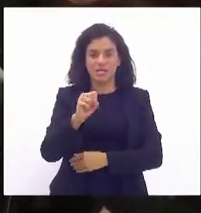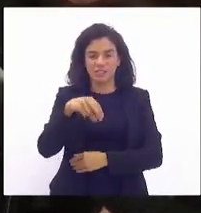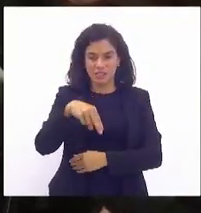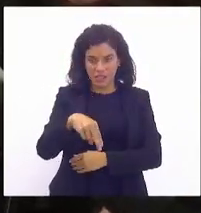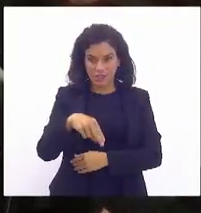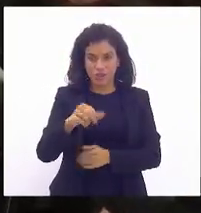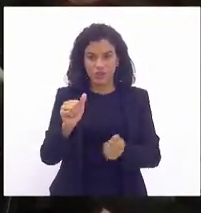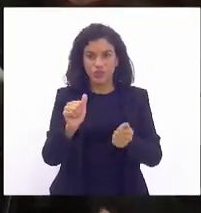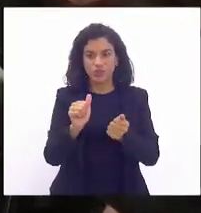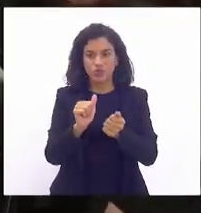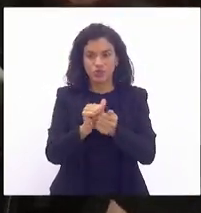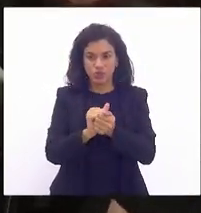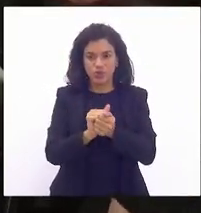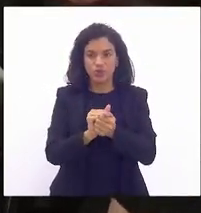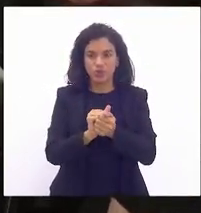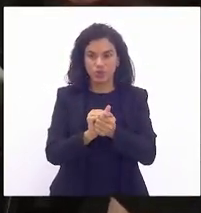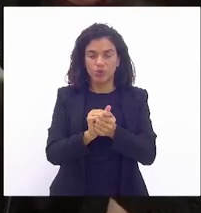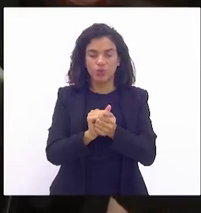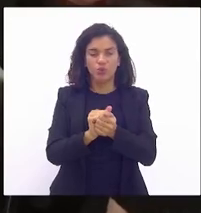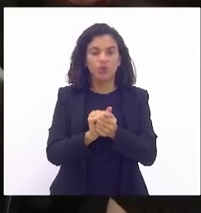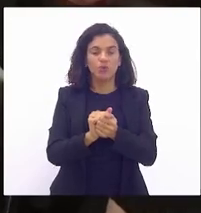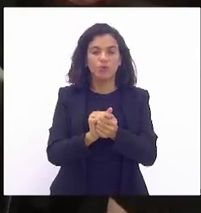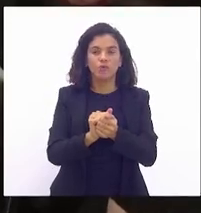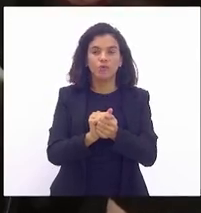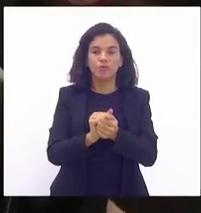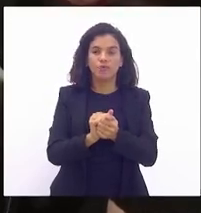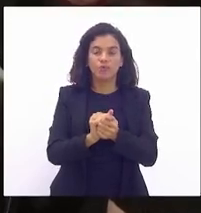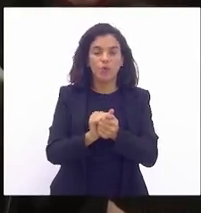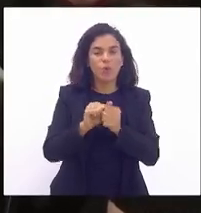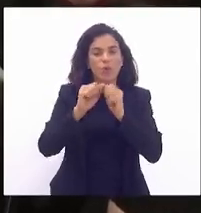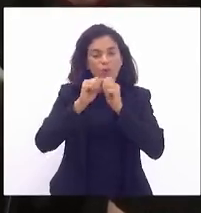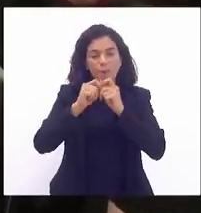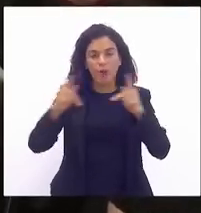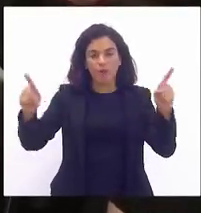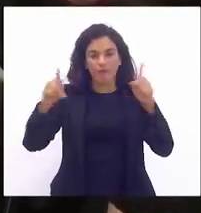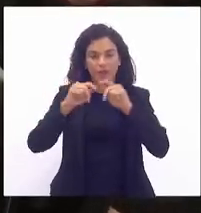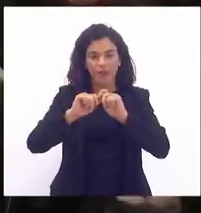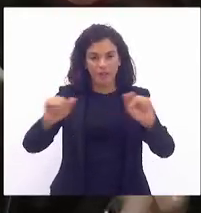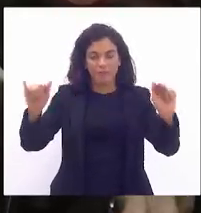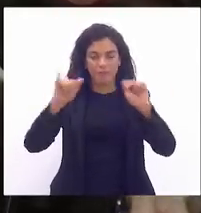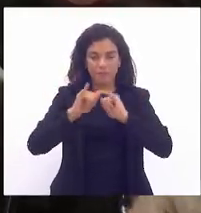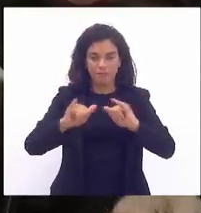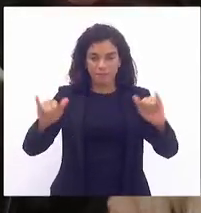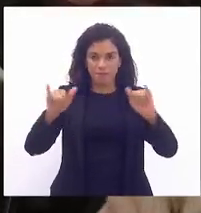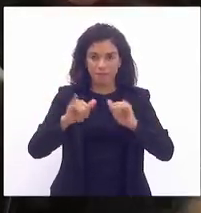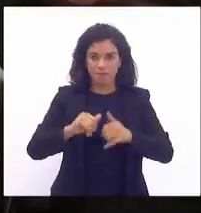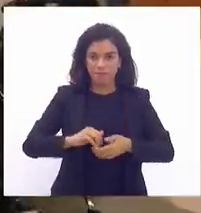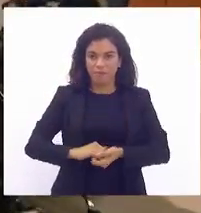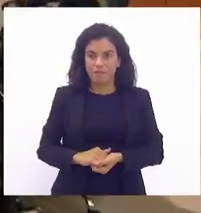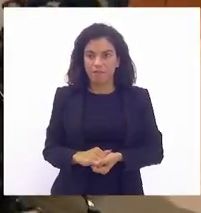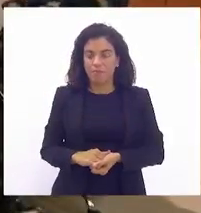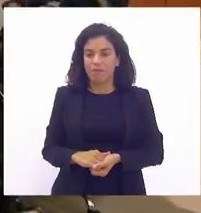à imagem de Dom Valdinho Calheiro de Novaes, o grande profeta desse lugar.